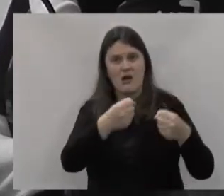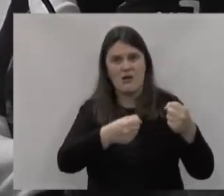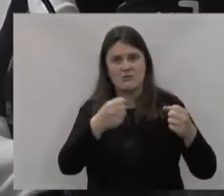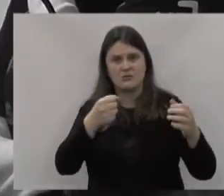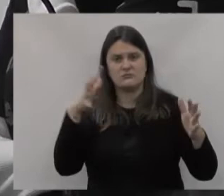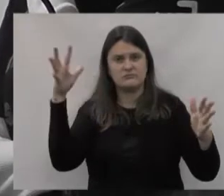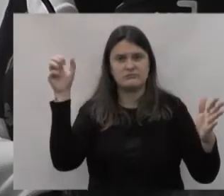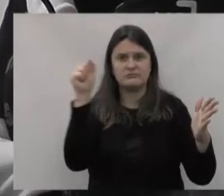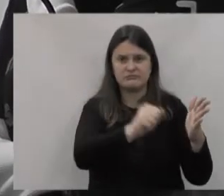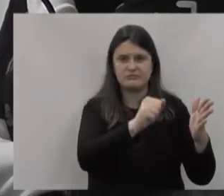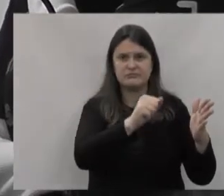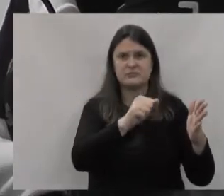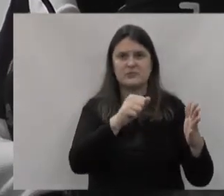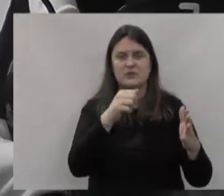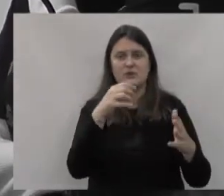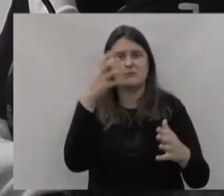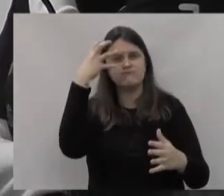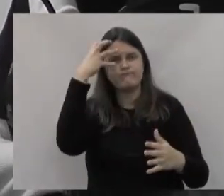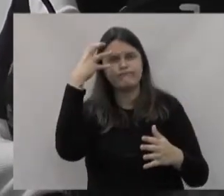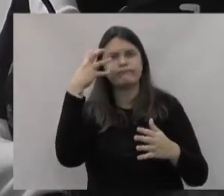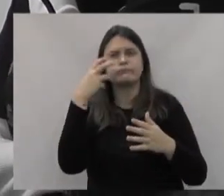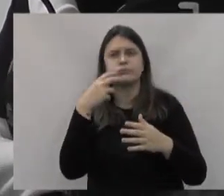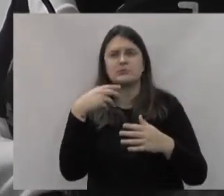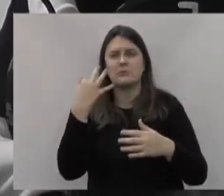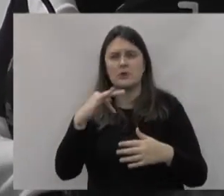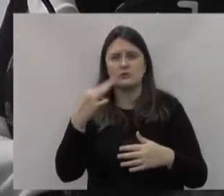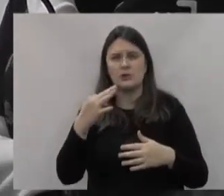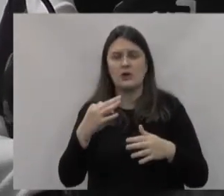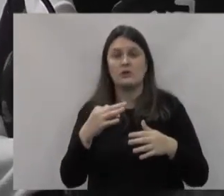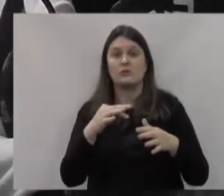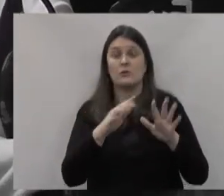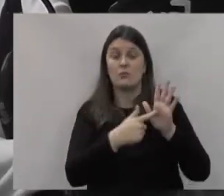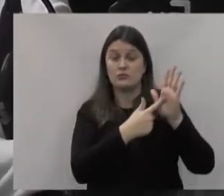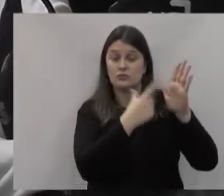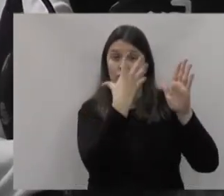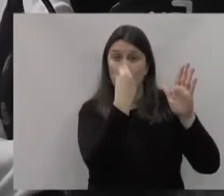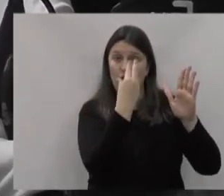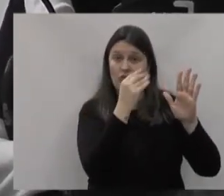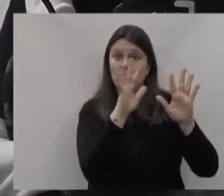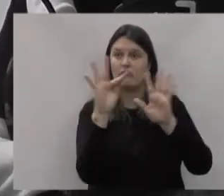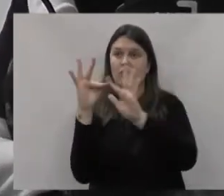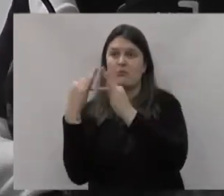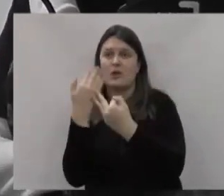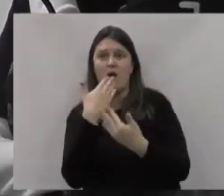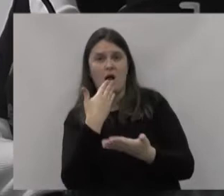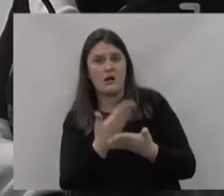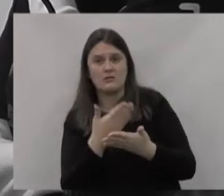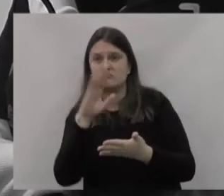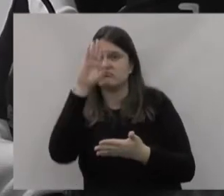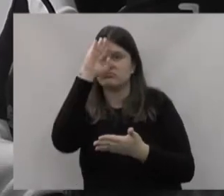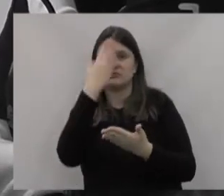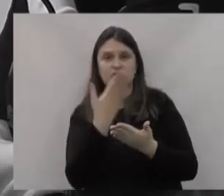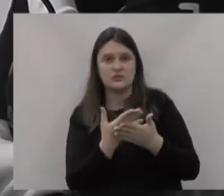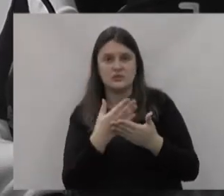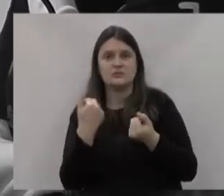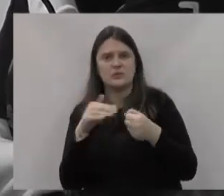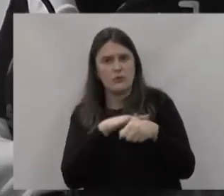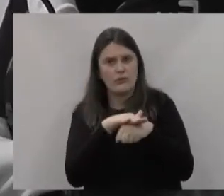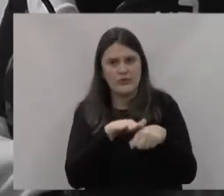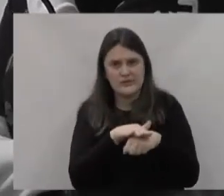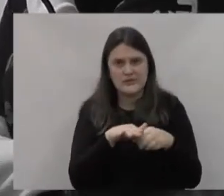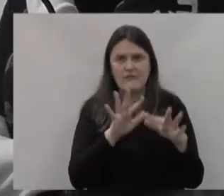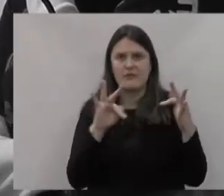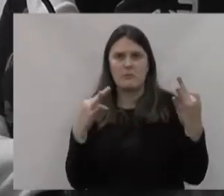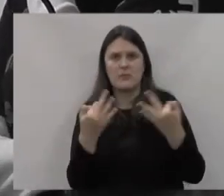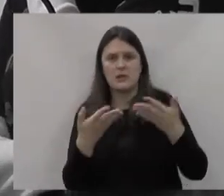E a família não sabia daquilo. Então, a gente fez toda essa conversa. Então, quando a poeira baixa e quando a gente consegue conversar com